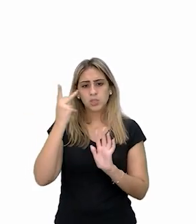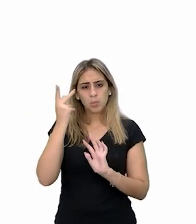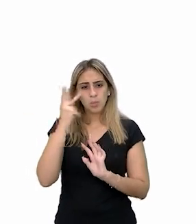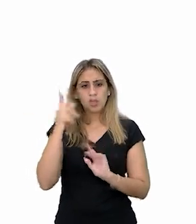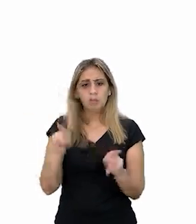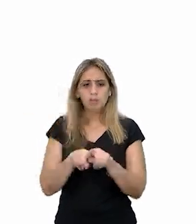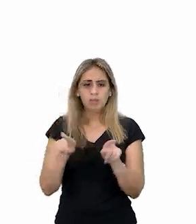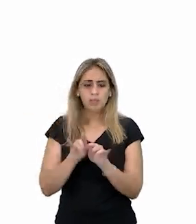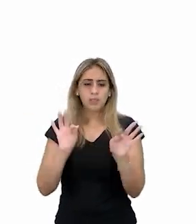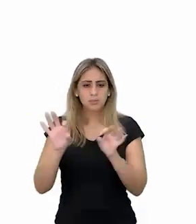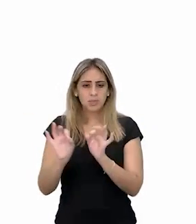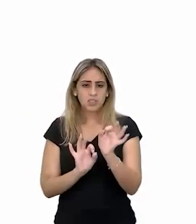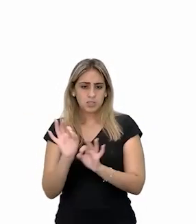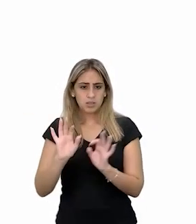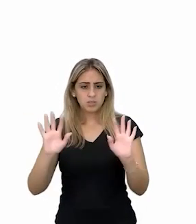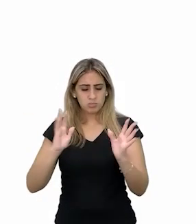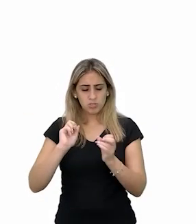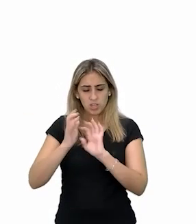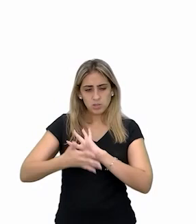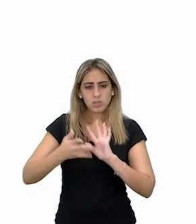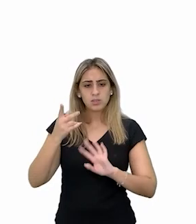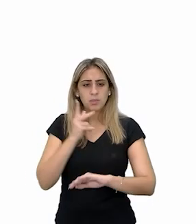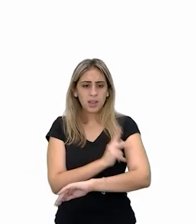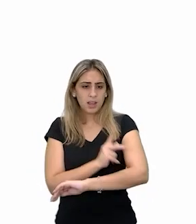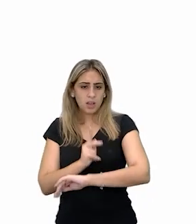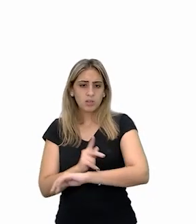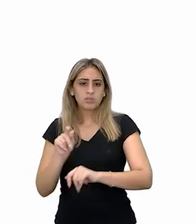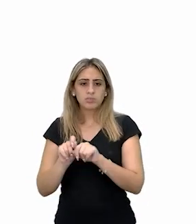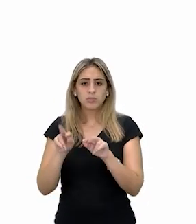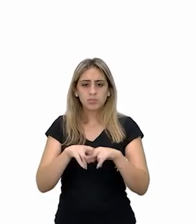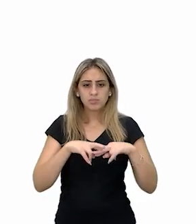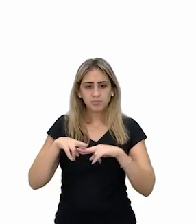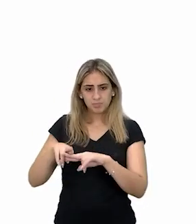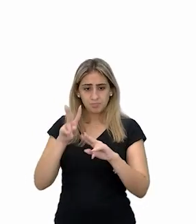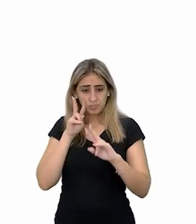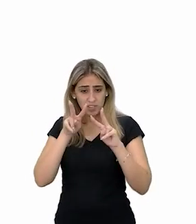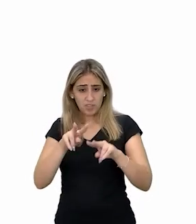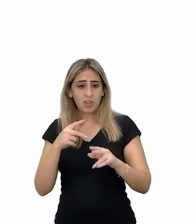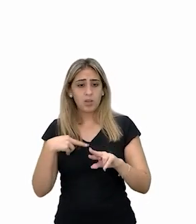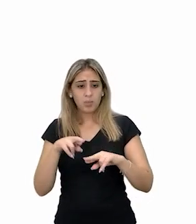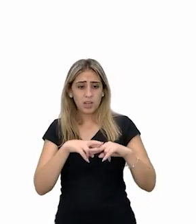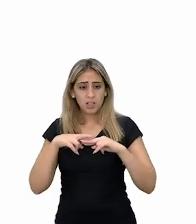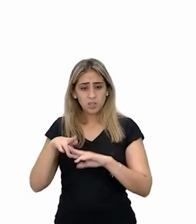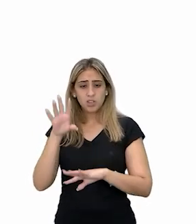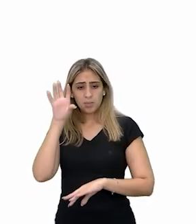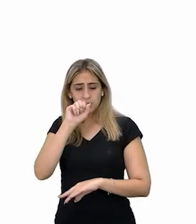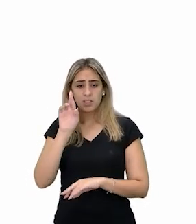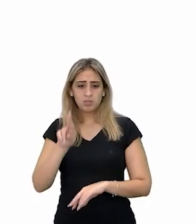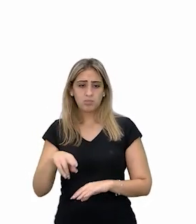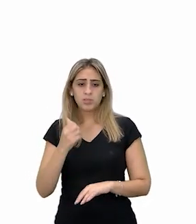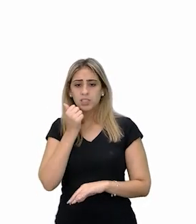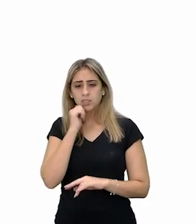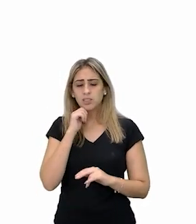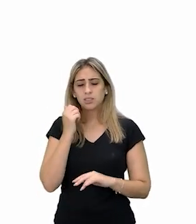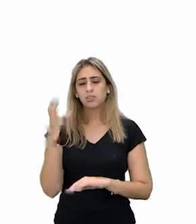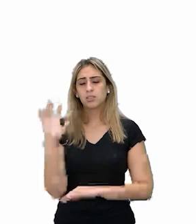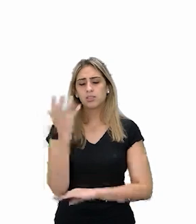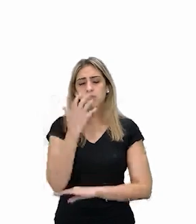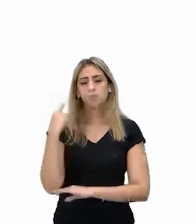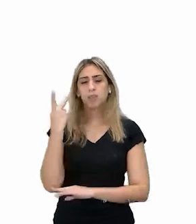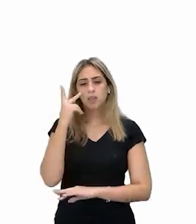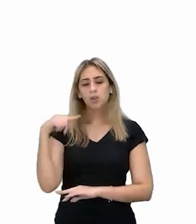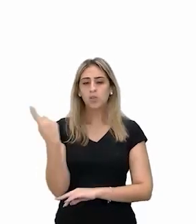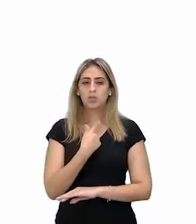para o planejamento de ações pedagógicas que visem a recuperação da aprendizagem, no caso de ciências da natureza, para os